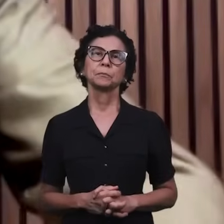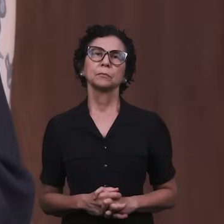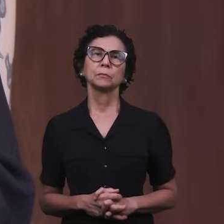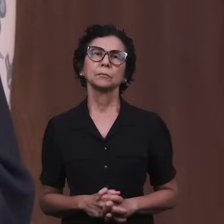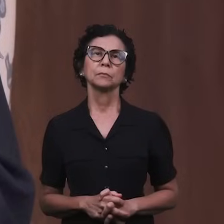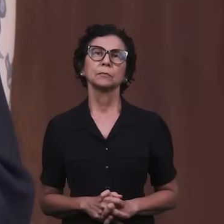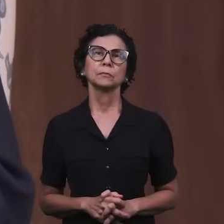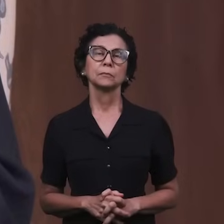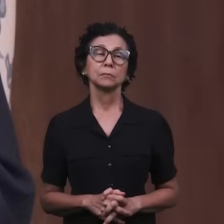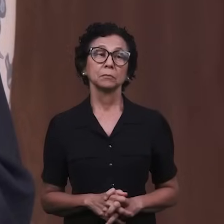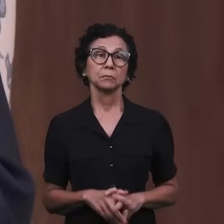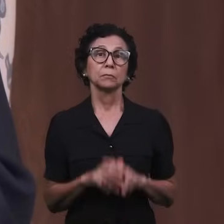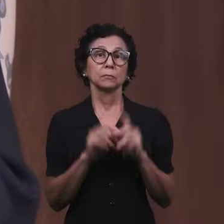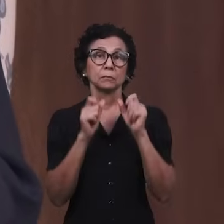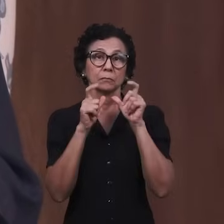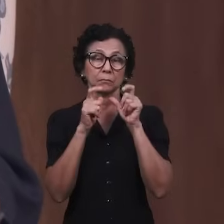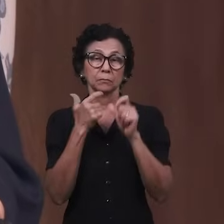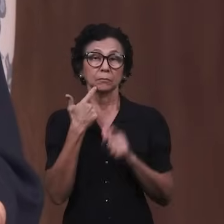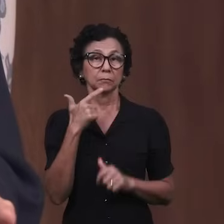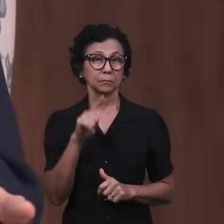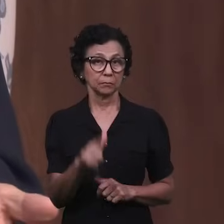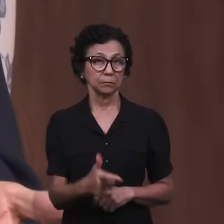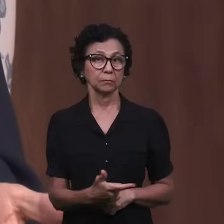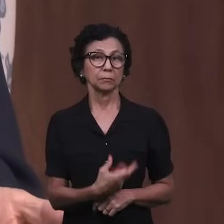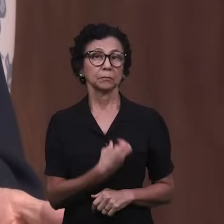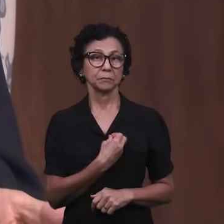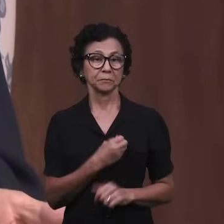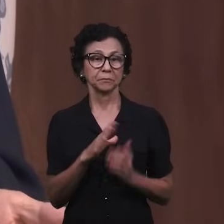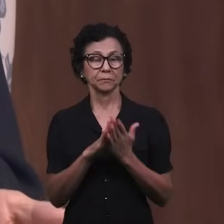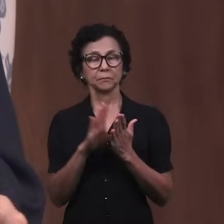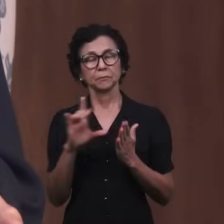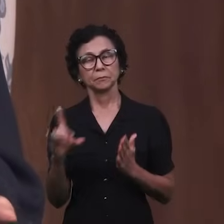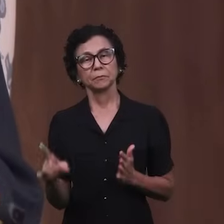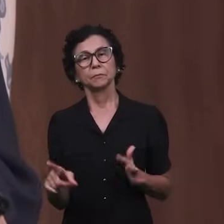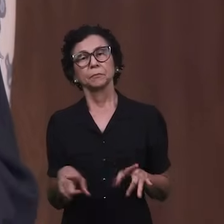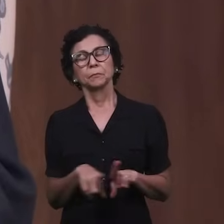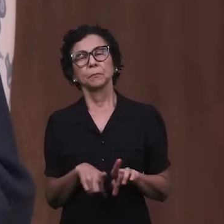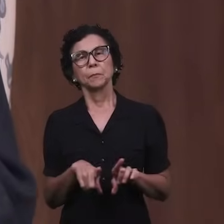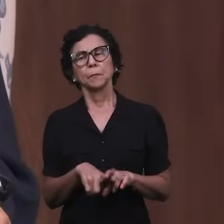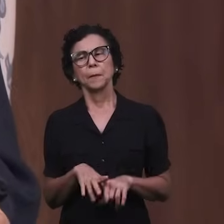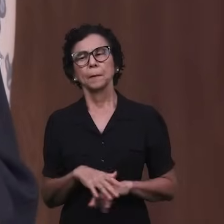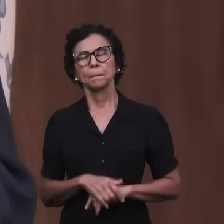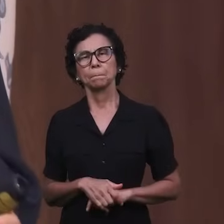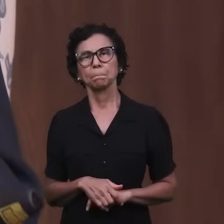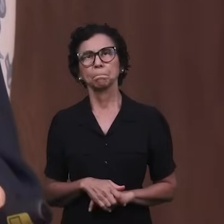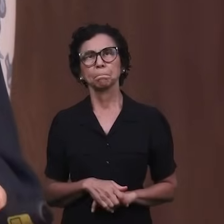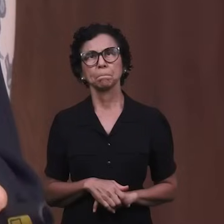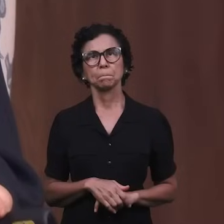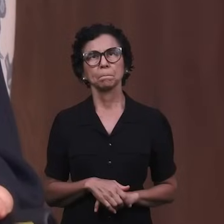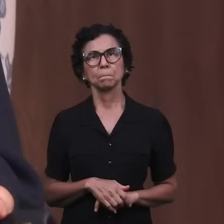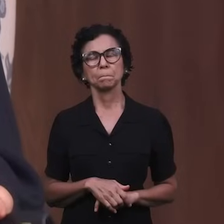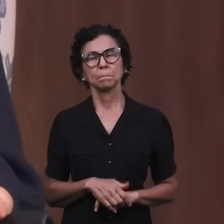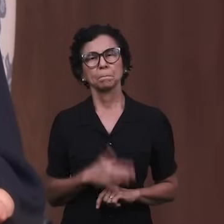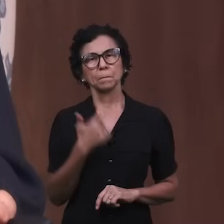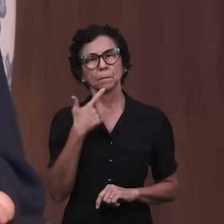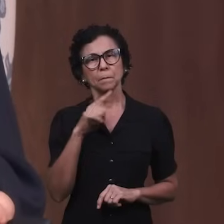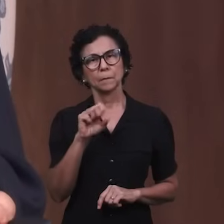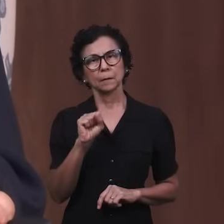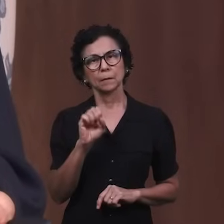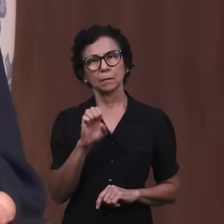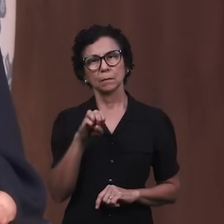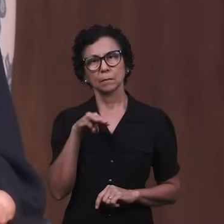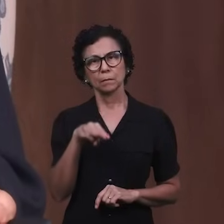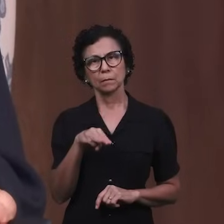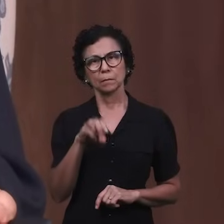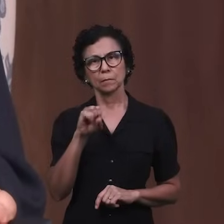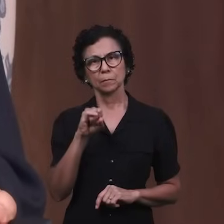bom. Então se vê que como o aramaico está presente na Bíblia. Lembrando aqui, recordando, né, que é uma